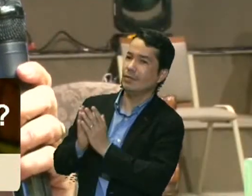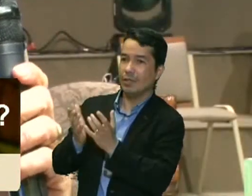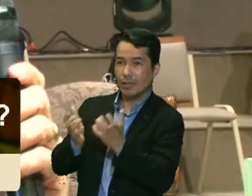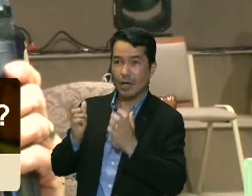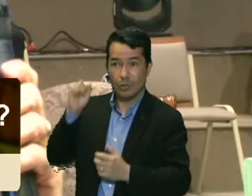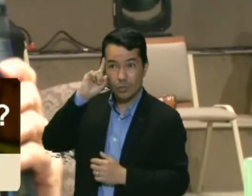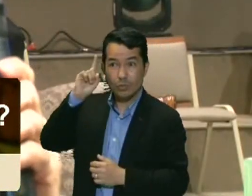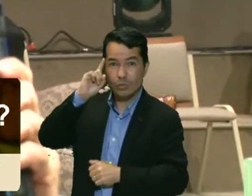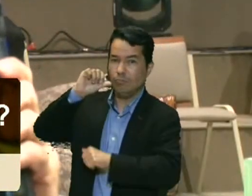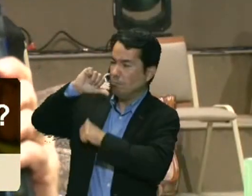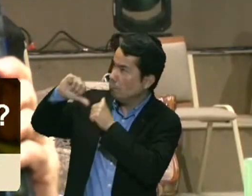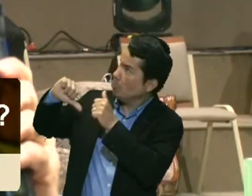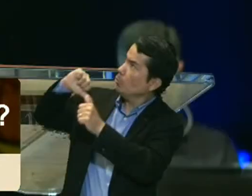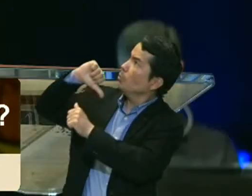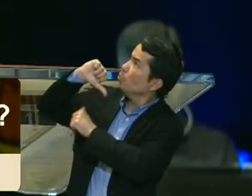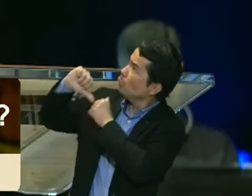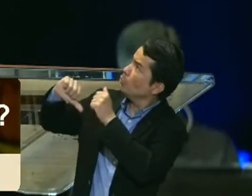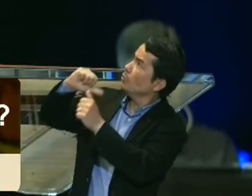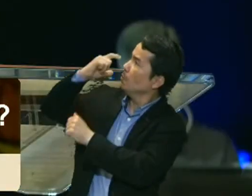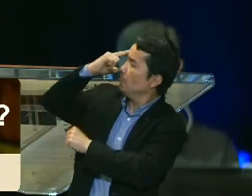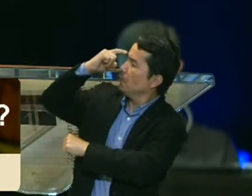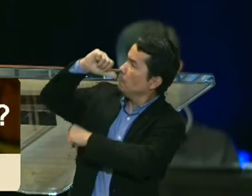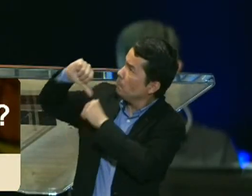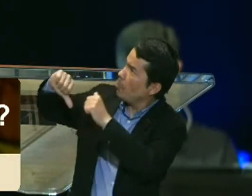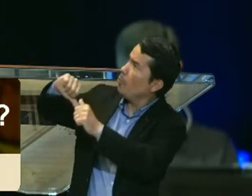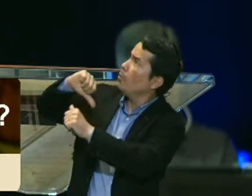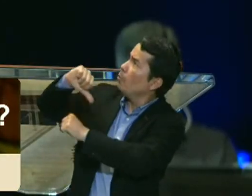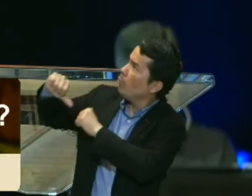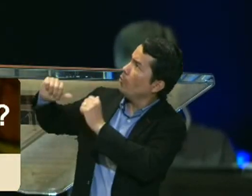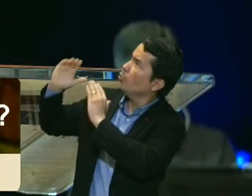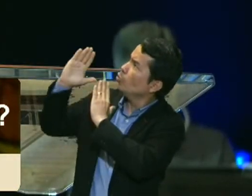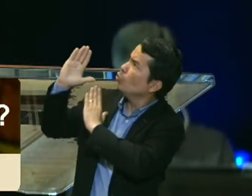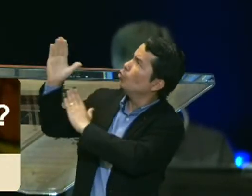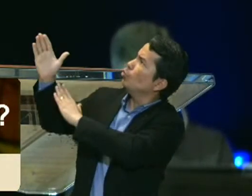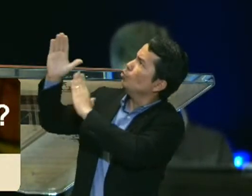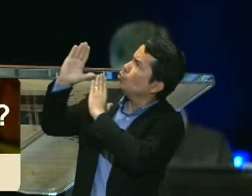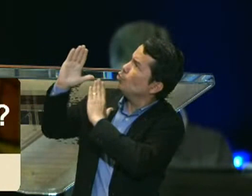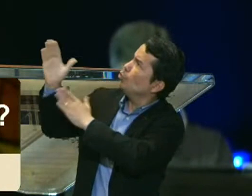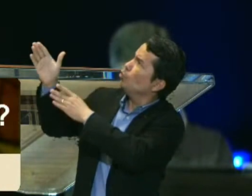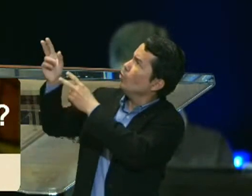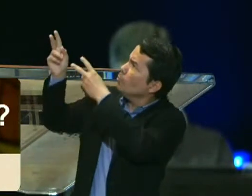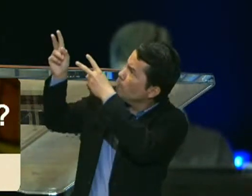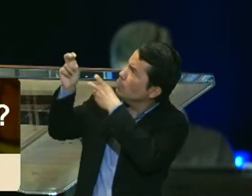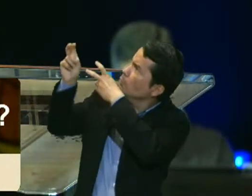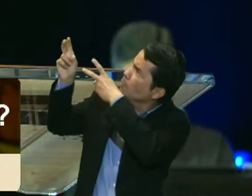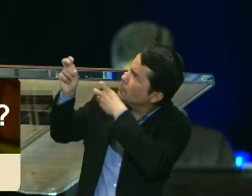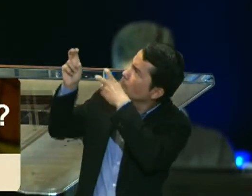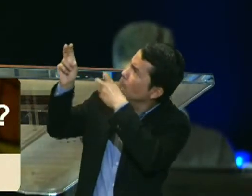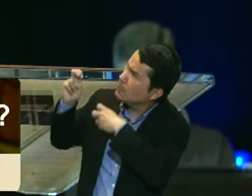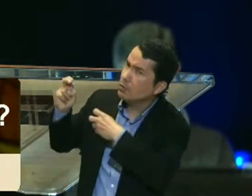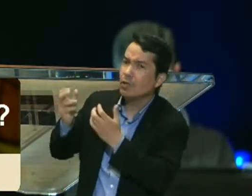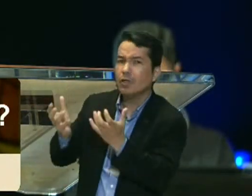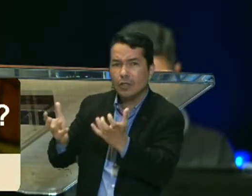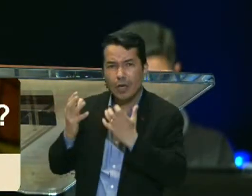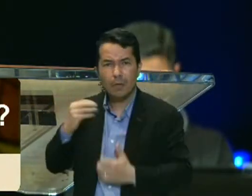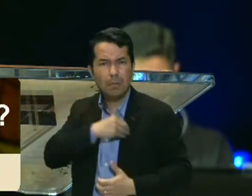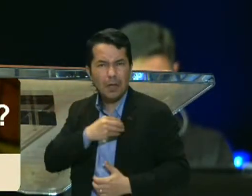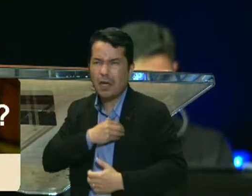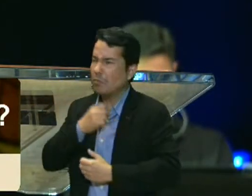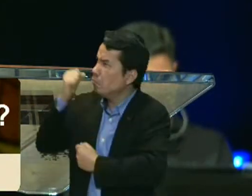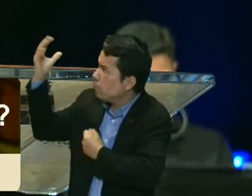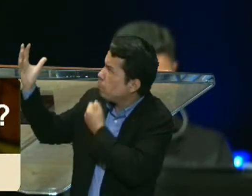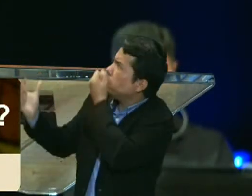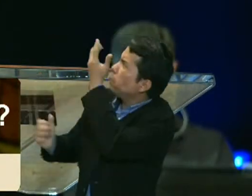mais aos teus caminhos. Quero confessar cada vez mais as mazelas da minha vida.